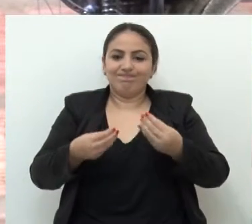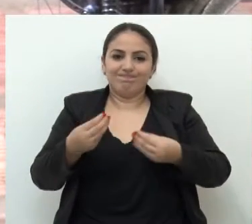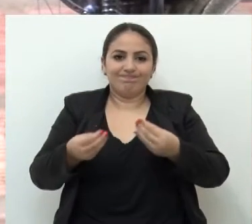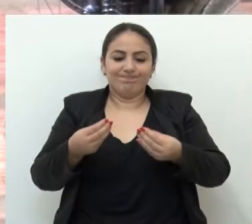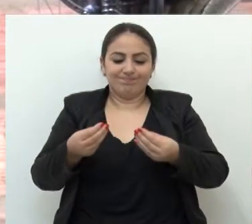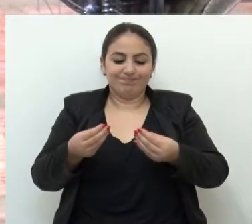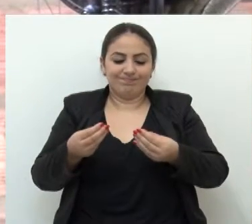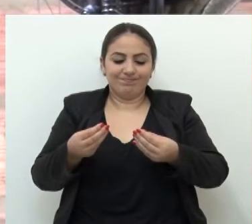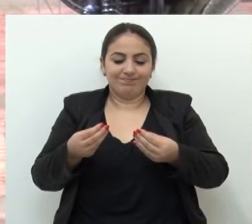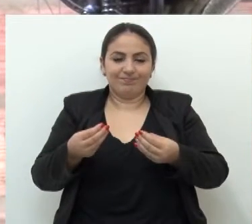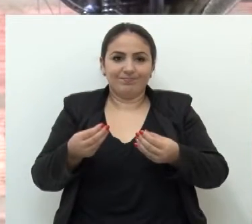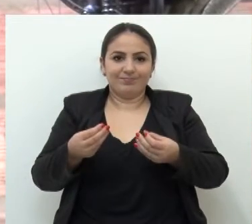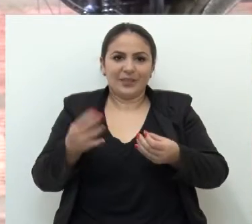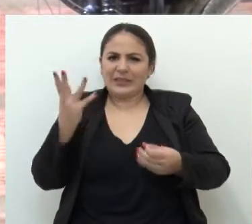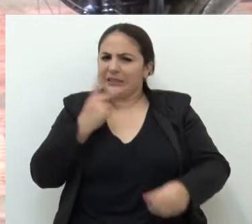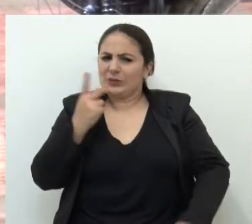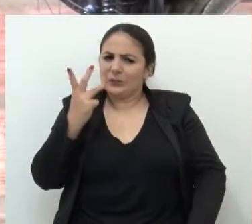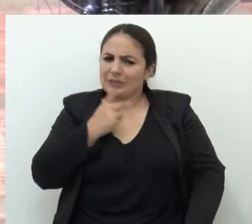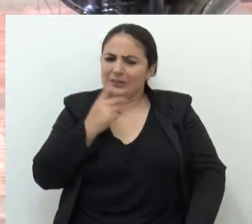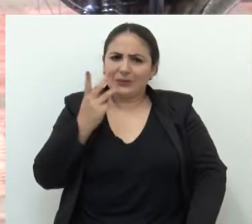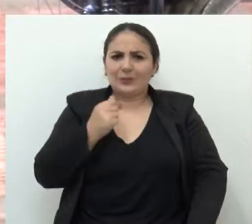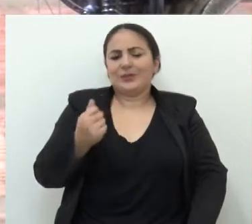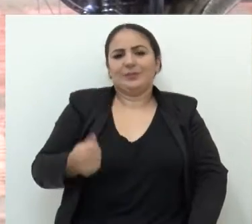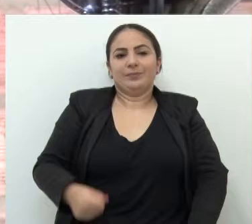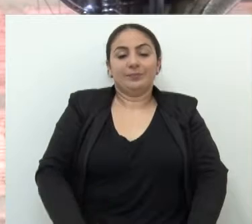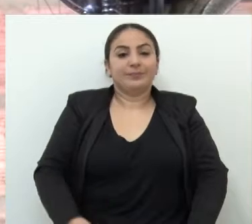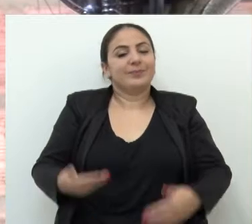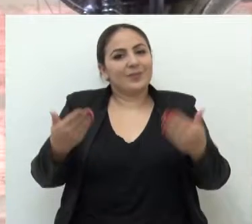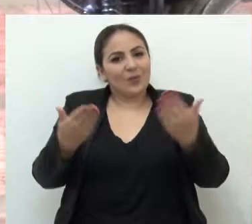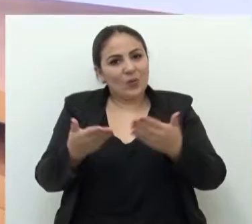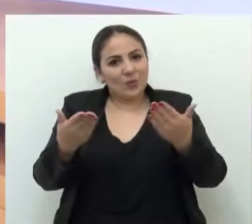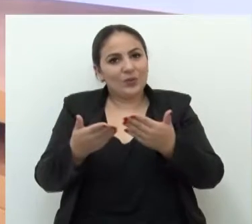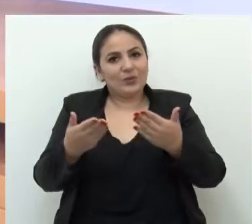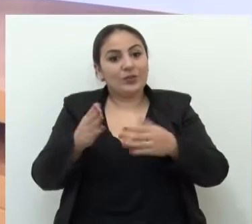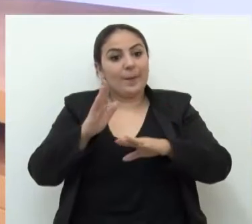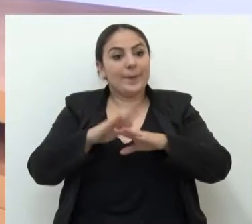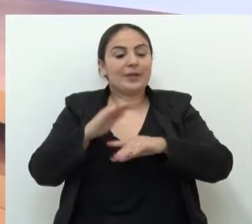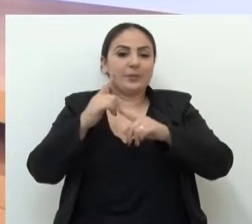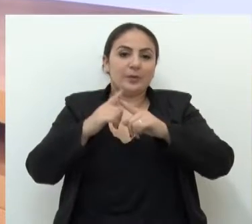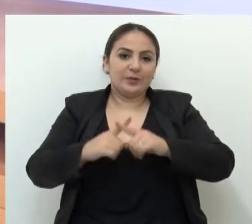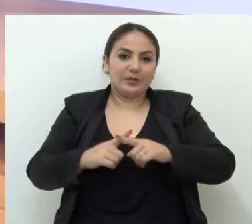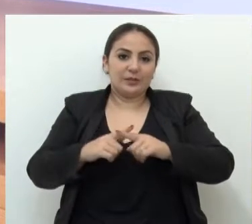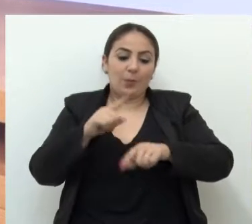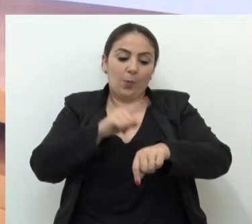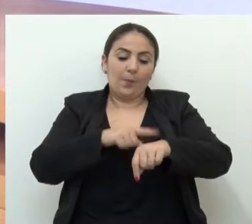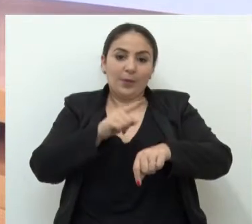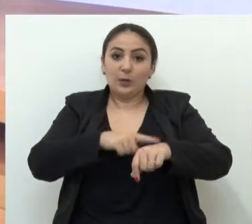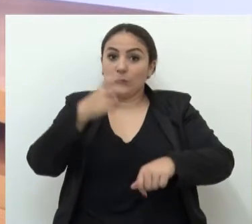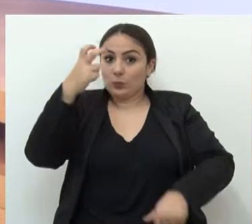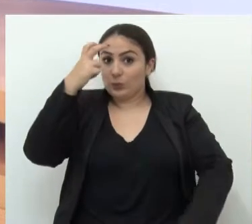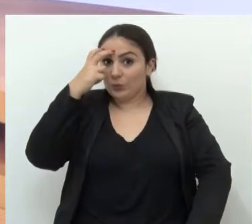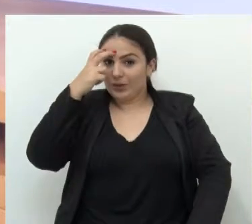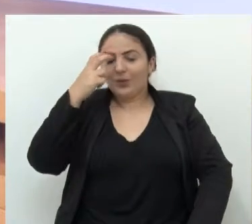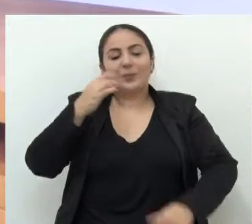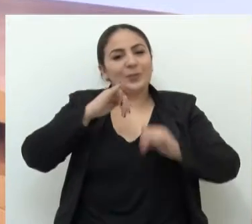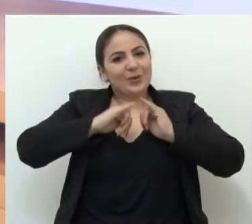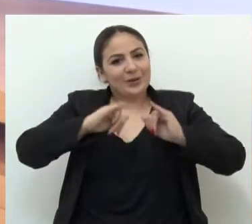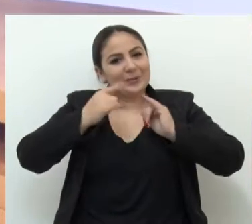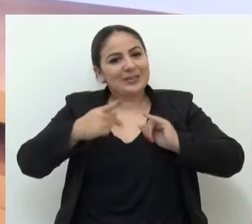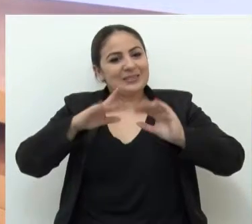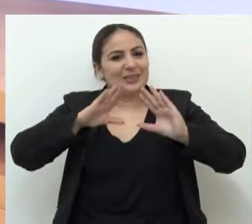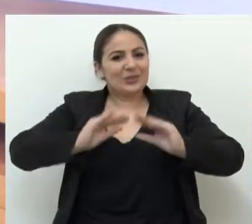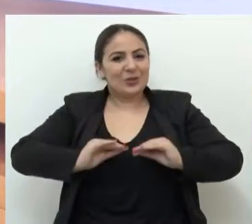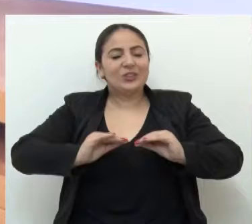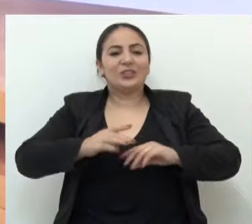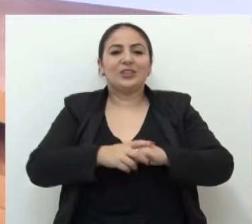tem, sabe? Não tem, lindo. E hoje vai ao ar mais uma edição do Momento